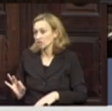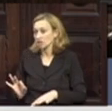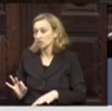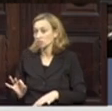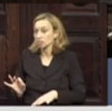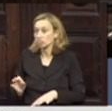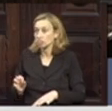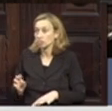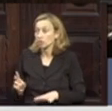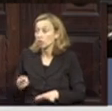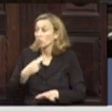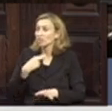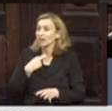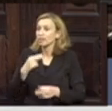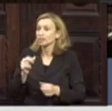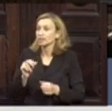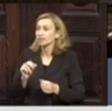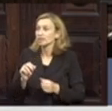Nosso secretário